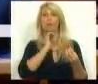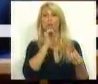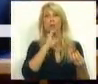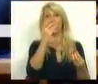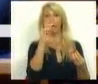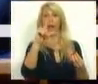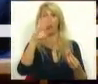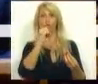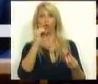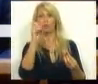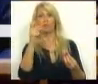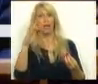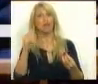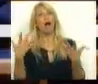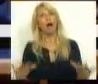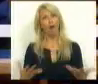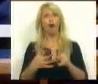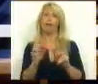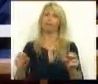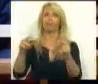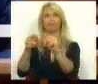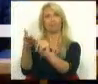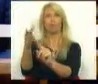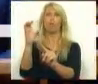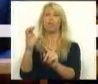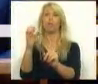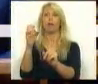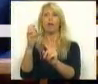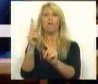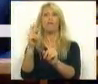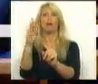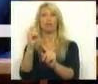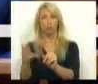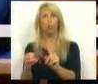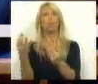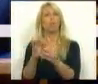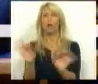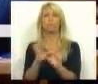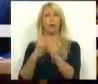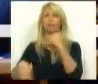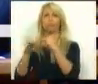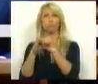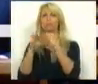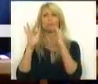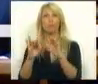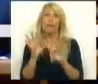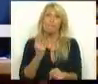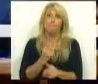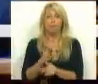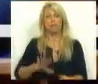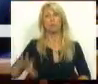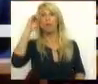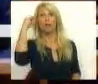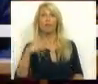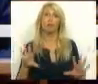também agora Vasco Cordeiro saberá estar à altura das expectativas, mesmo em circunstâncias particularmente difíceis. Quando assim acontece,